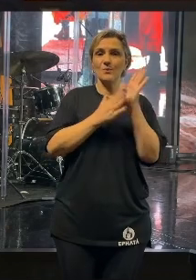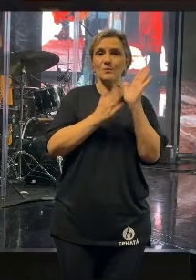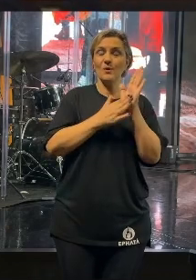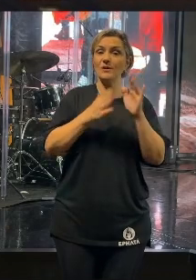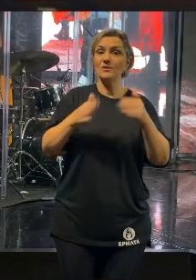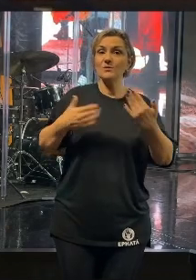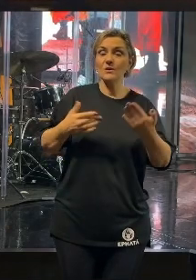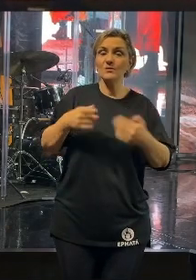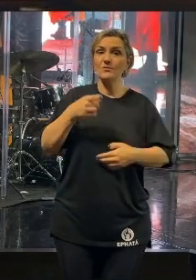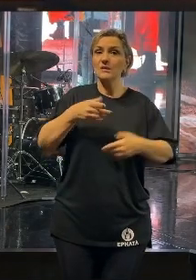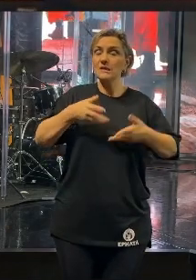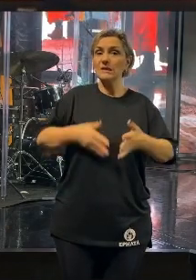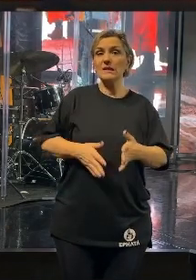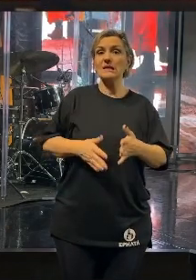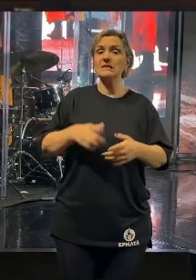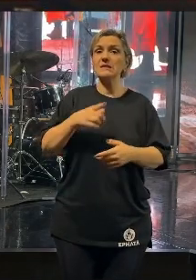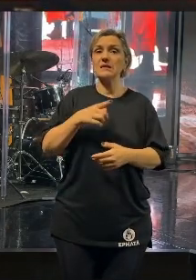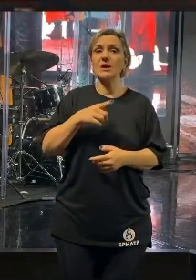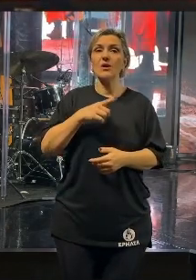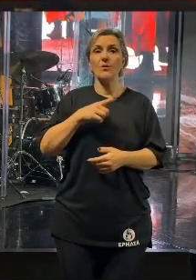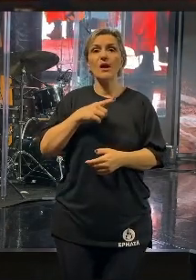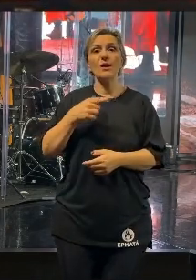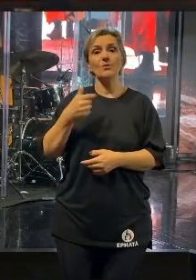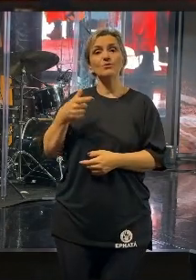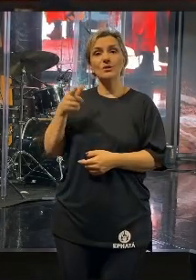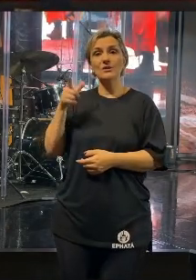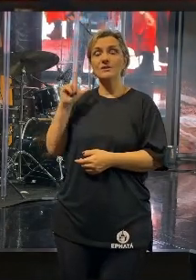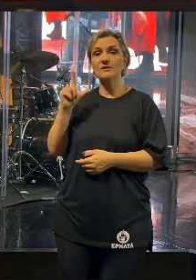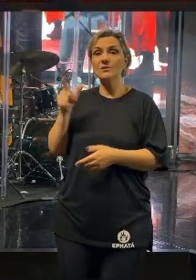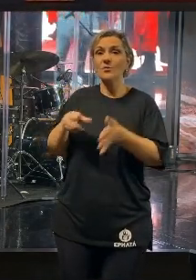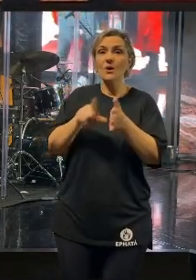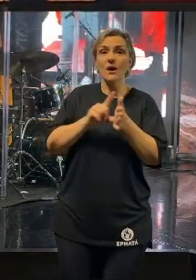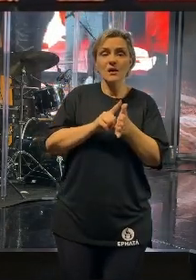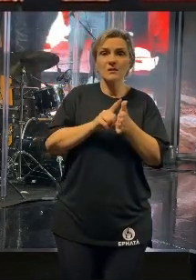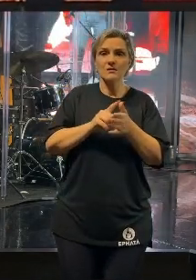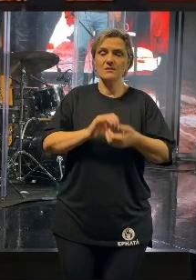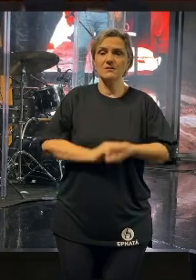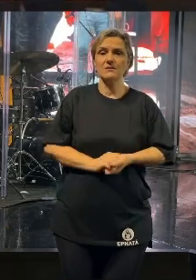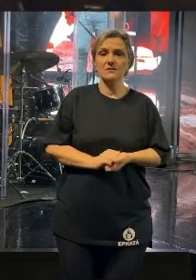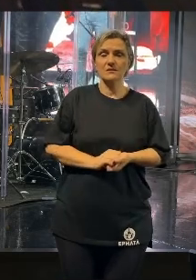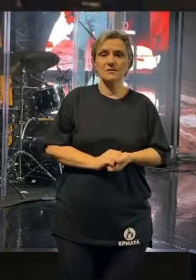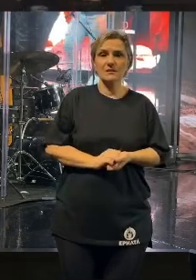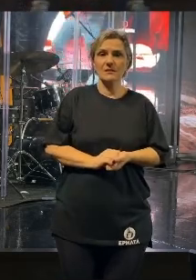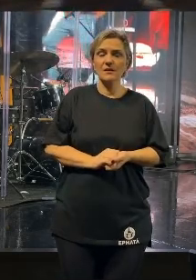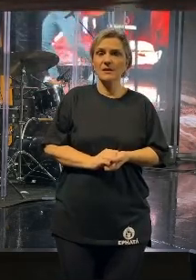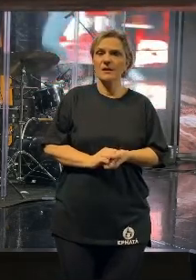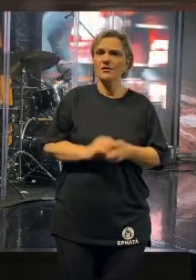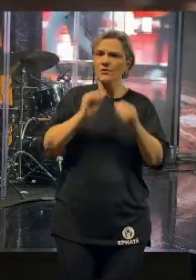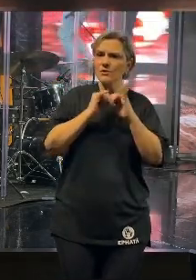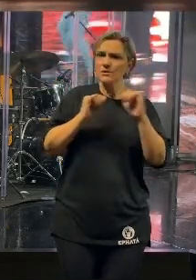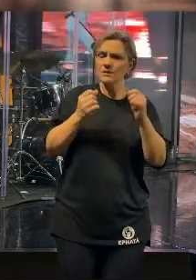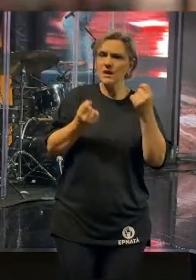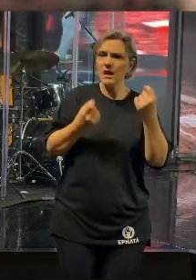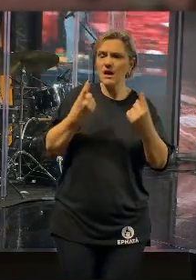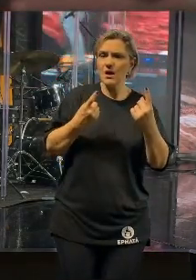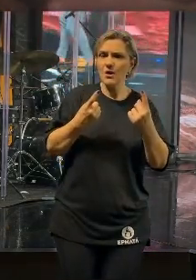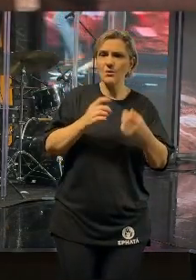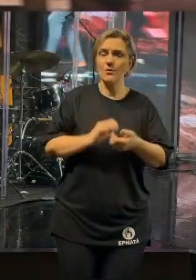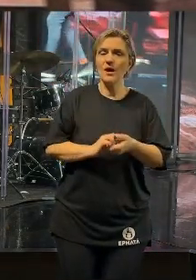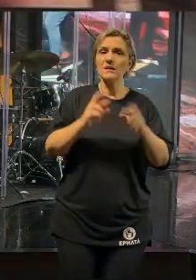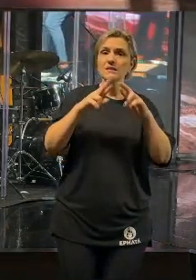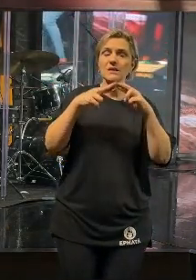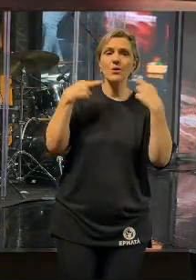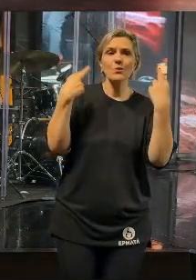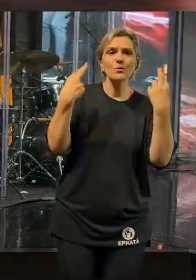Quando você nasceu, o propósito já tinha nascido antes de você. Você nasceu para um propósito. Deixa eu dizer algo para você. As